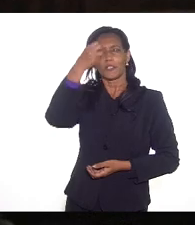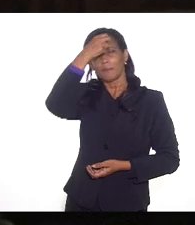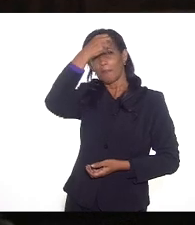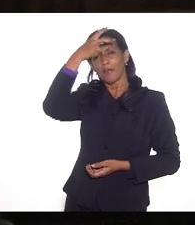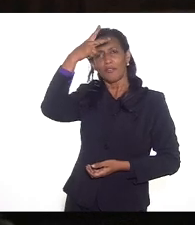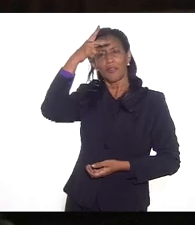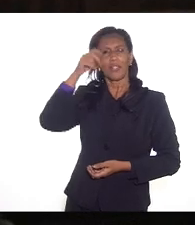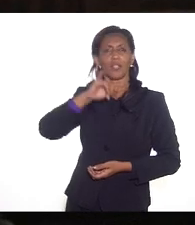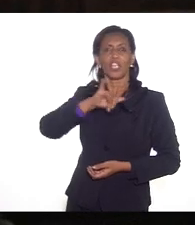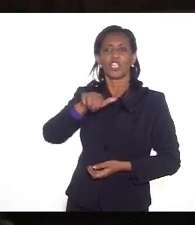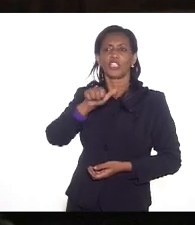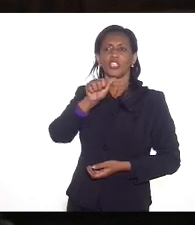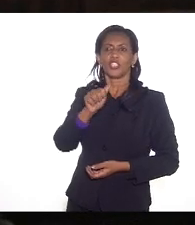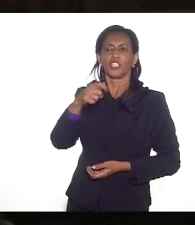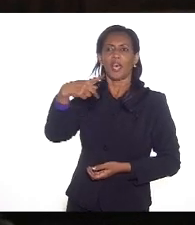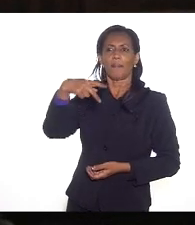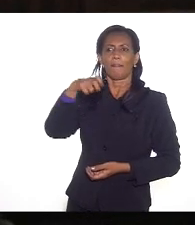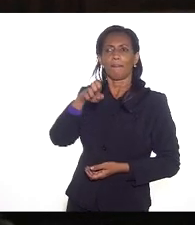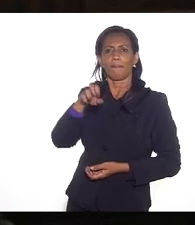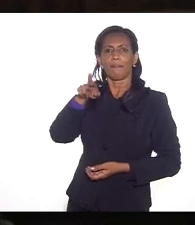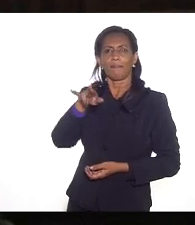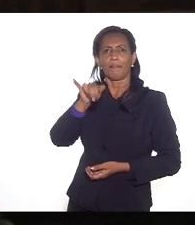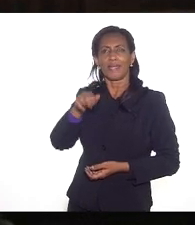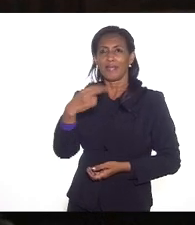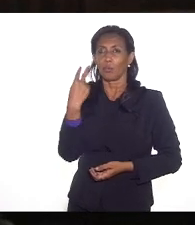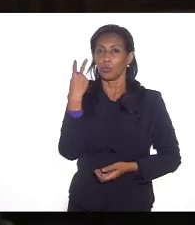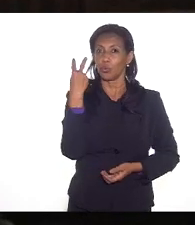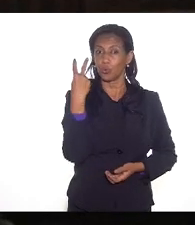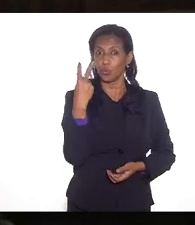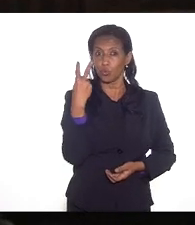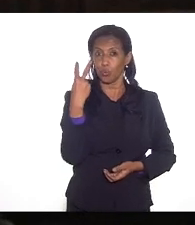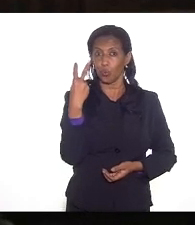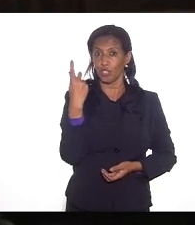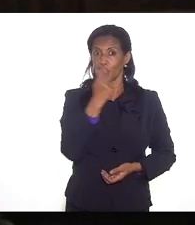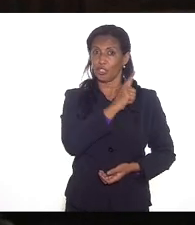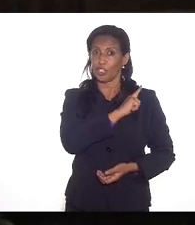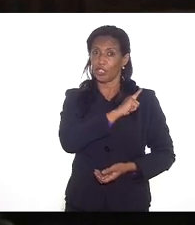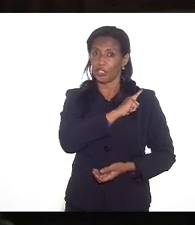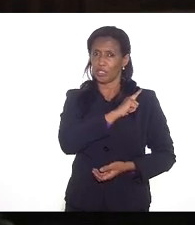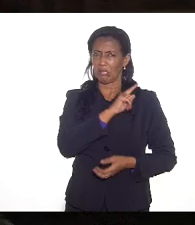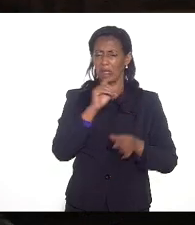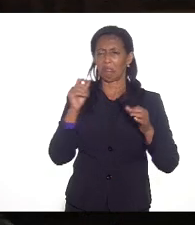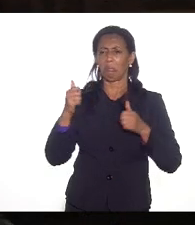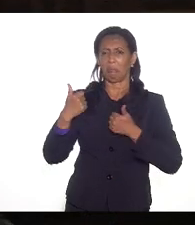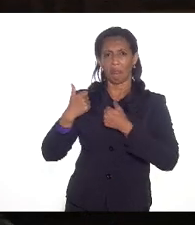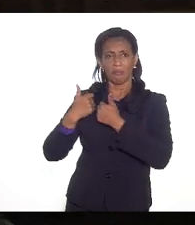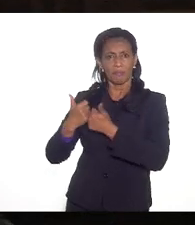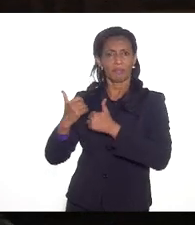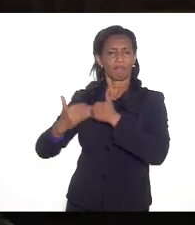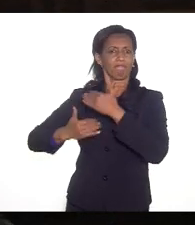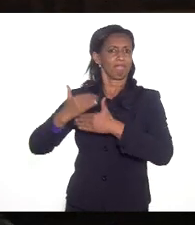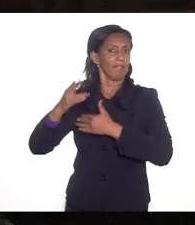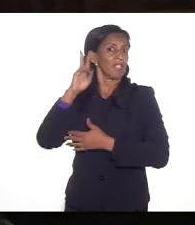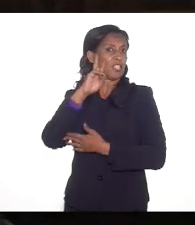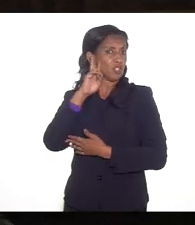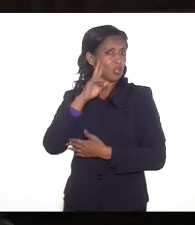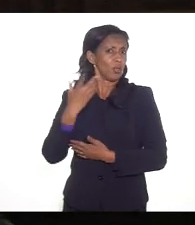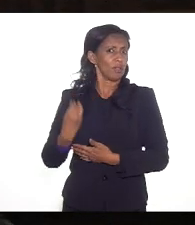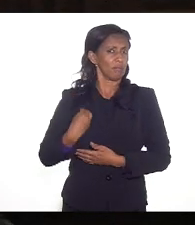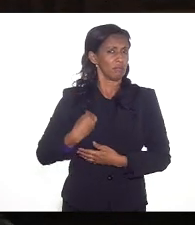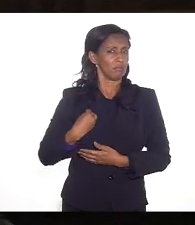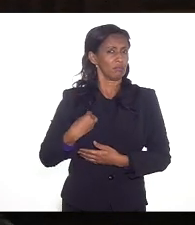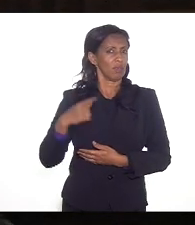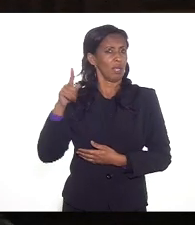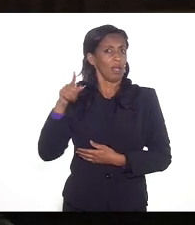prefeito de Japeri depois de ter tido duas gestões muito bem sucedidos poderia ter históricas